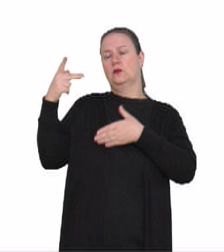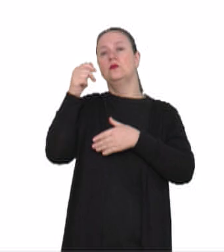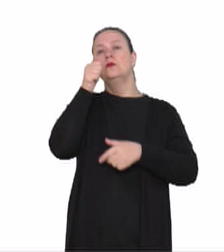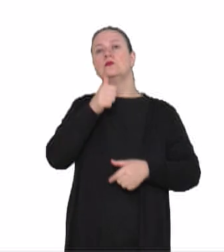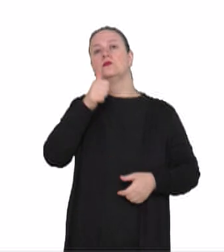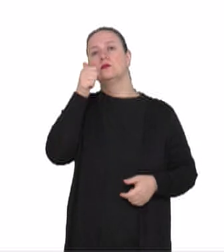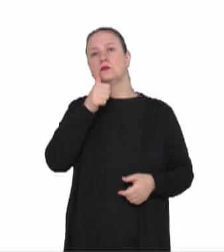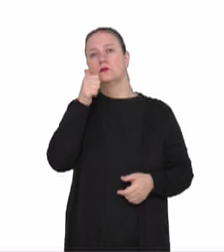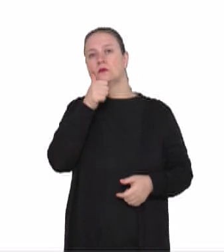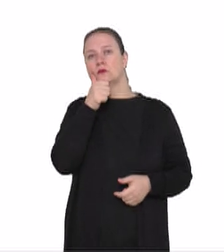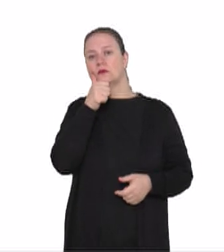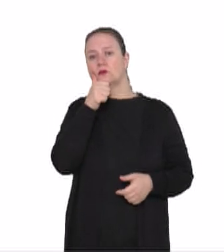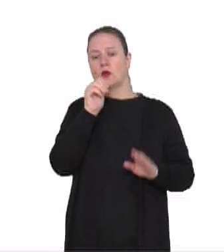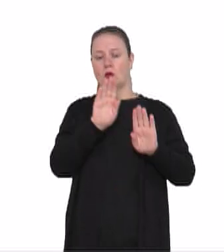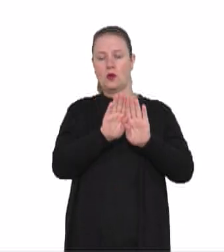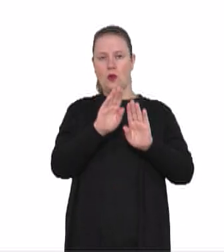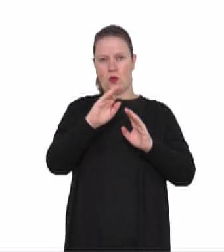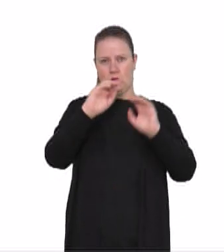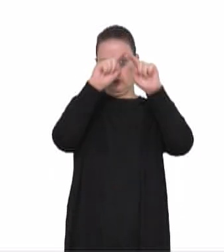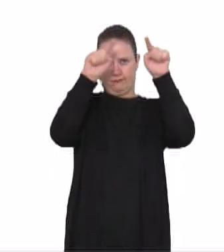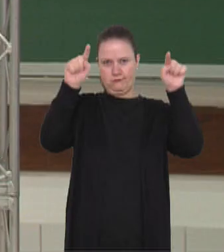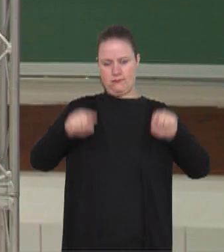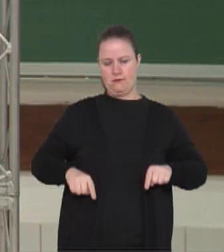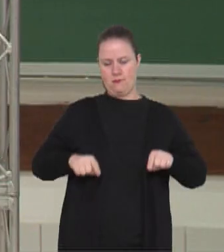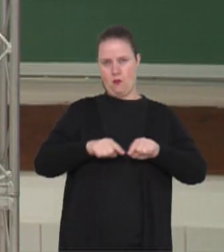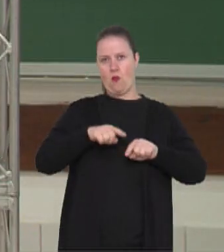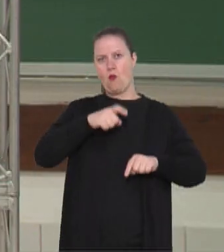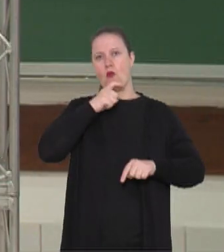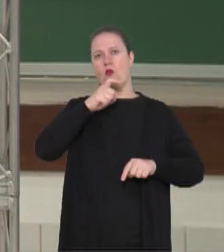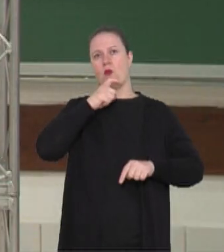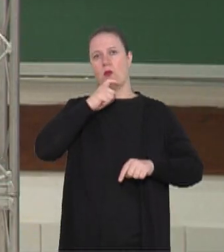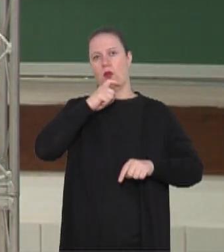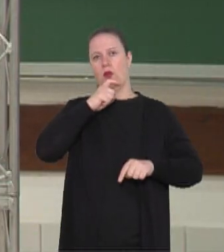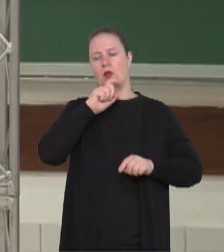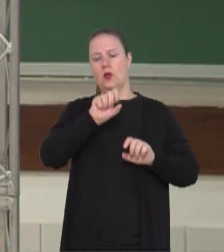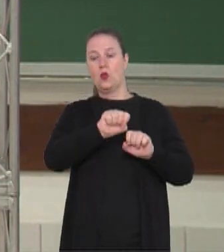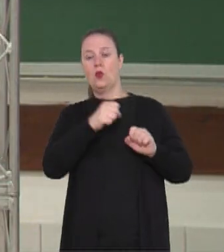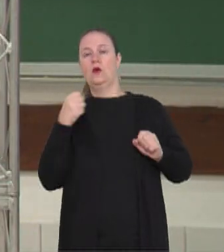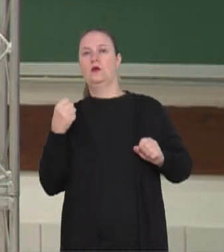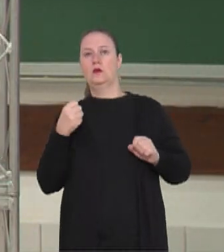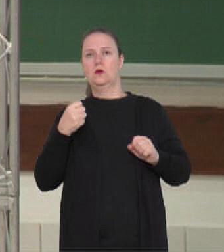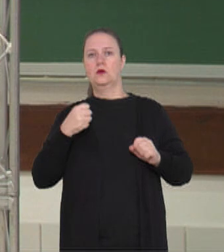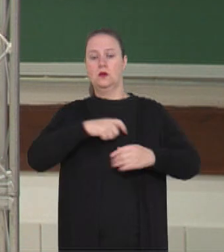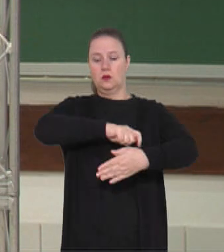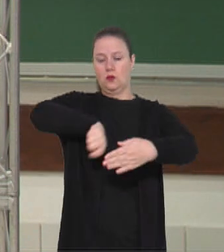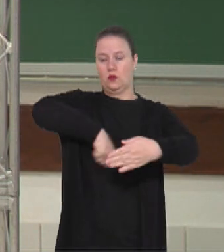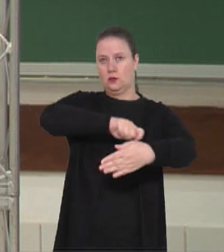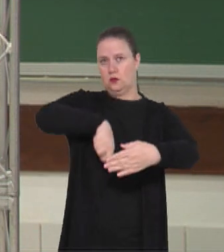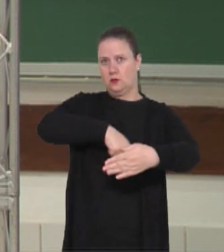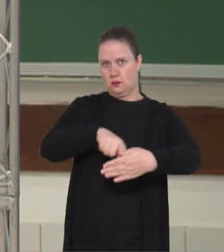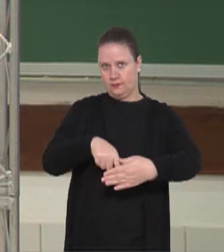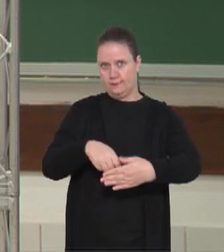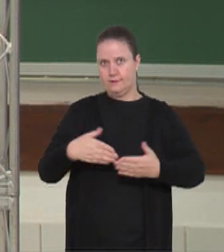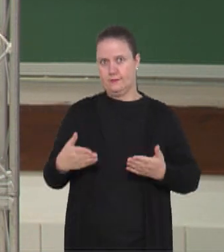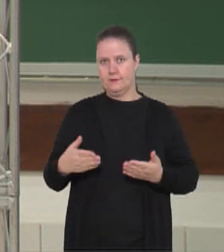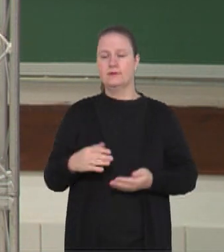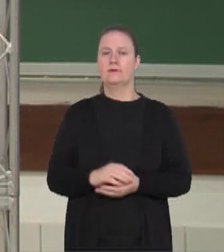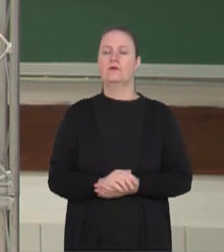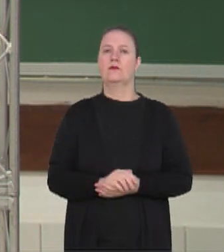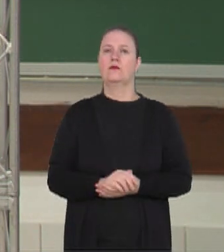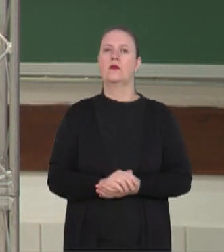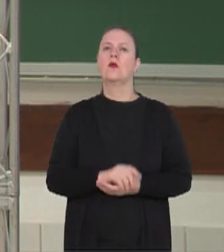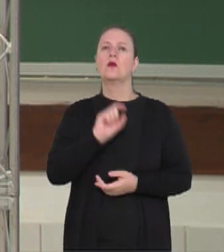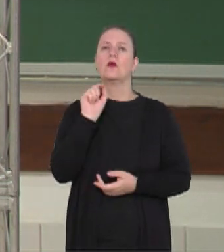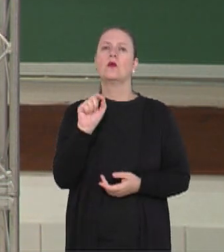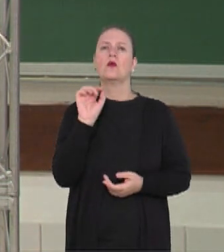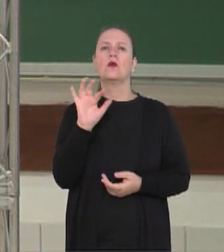a fridge, perto de uma geladeira, in the kitchen, na cozinha. Então, essas dicas e esses fatos são sobre a cozinha. O nosso fato,